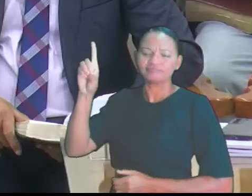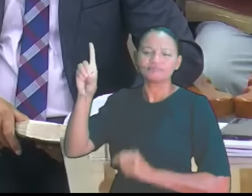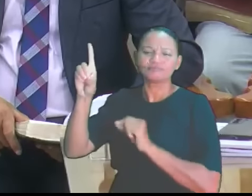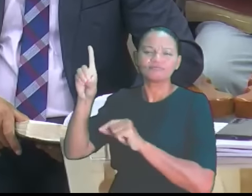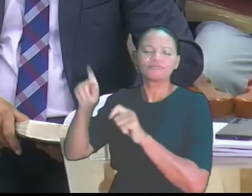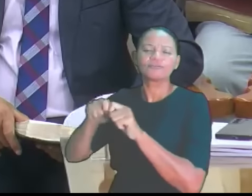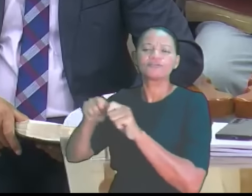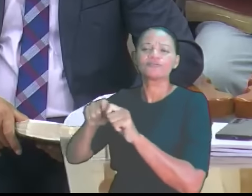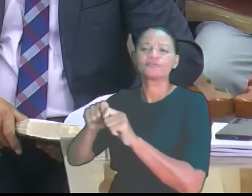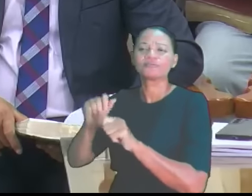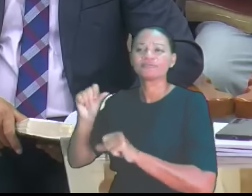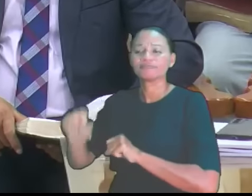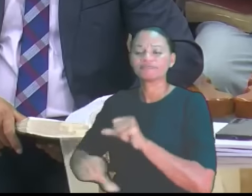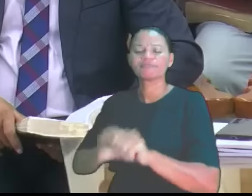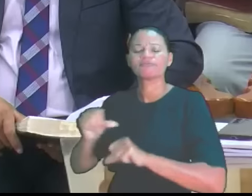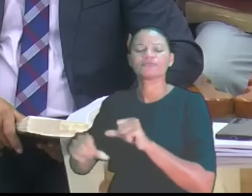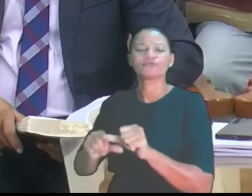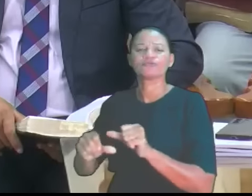Mudou a assinatura dele.